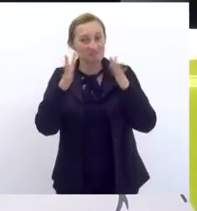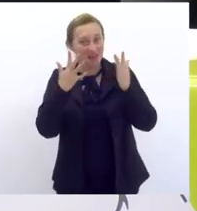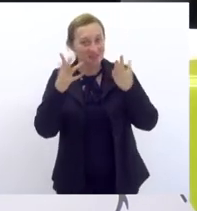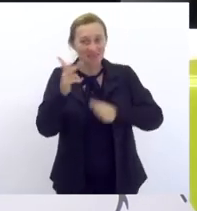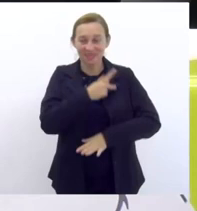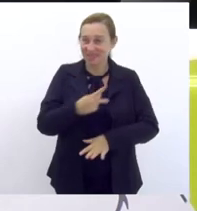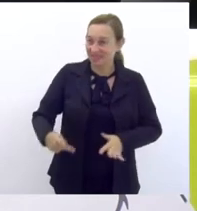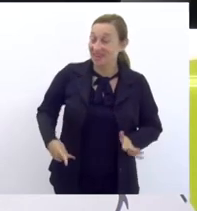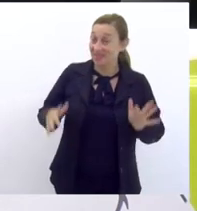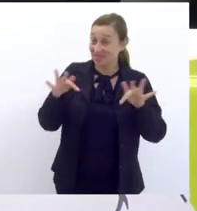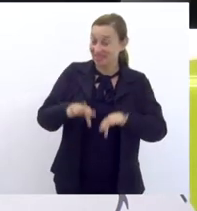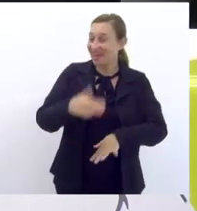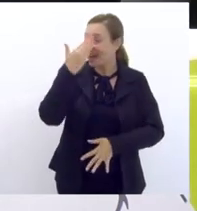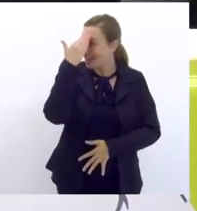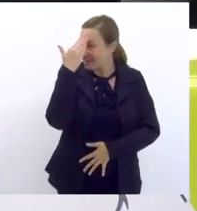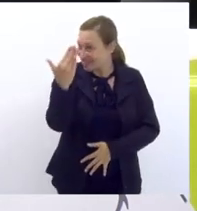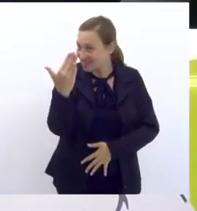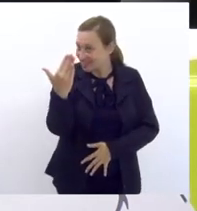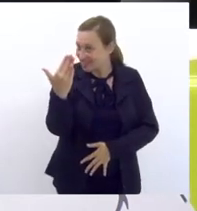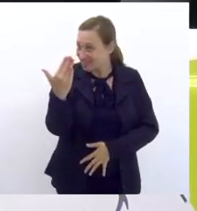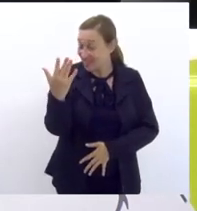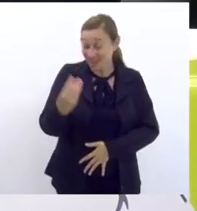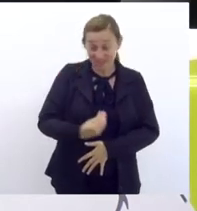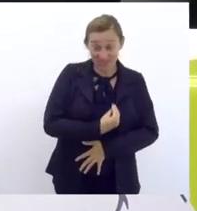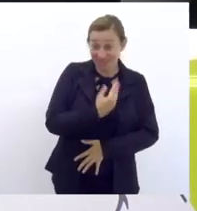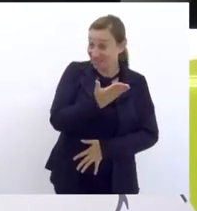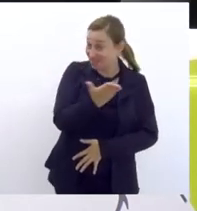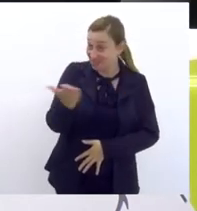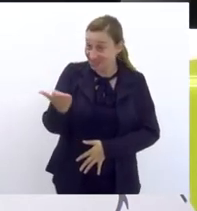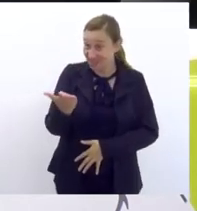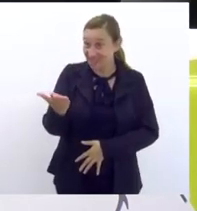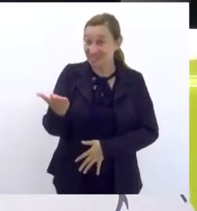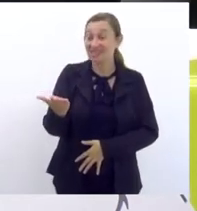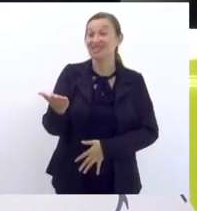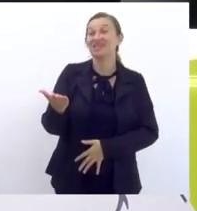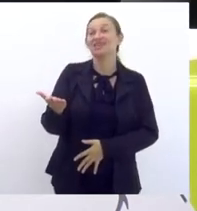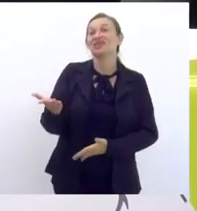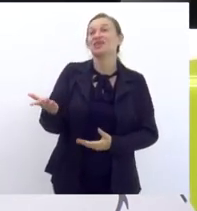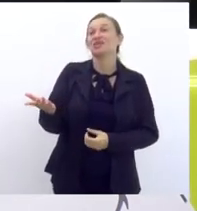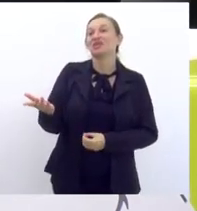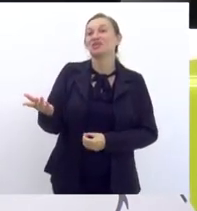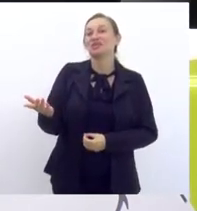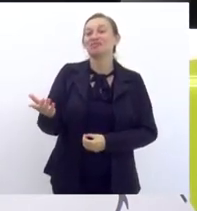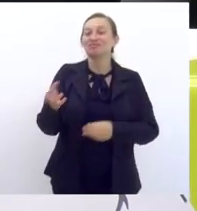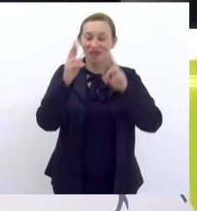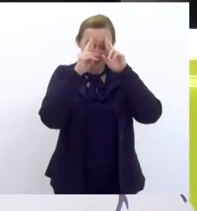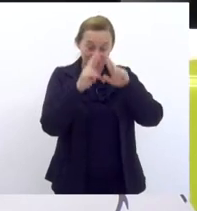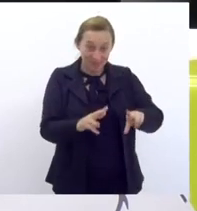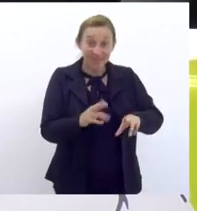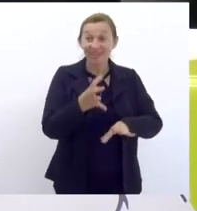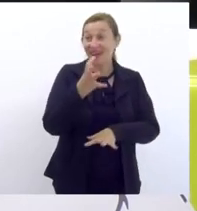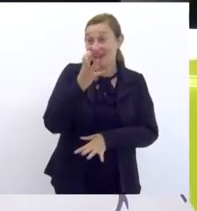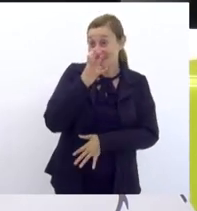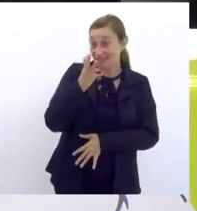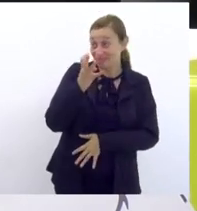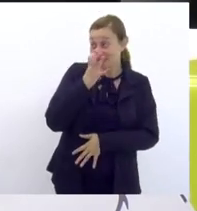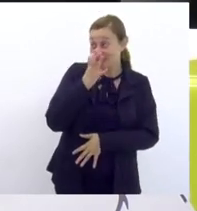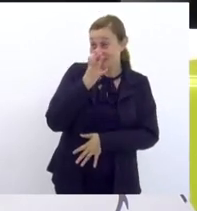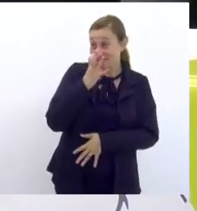finalizando gostaria de agradecer a presença de todos reiterando também o nosso respeito admiração